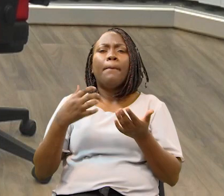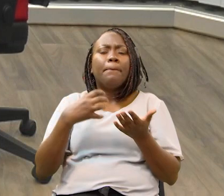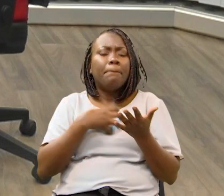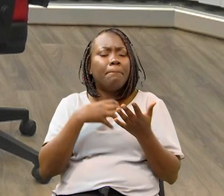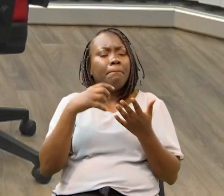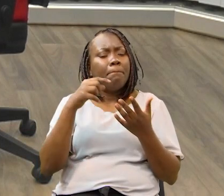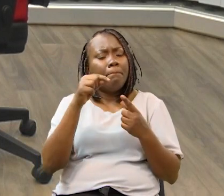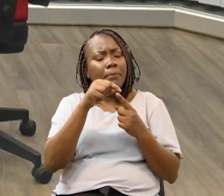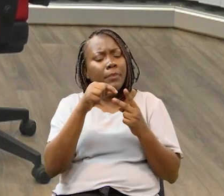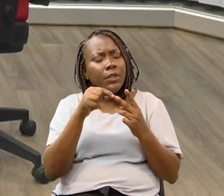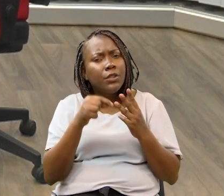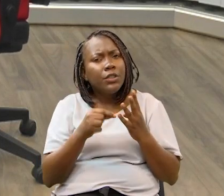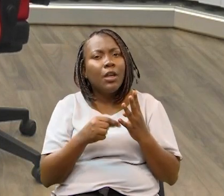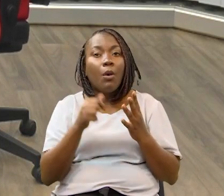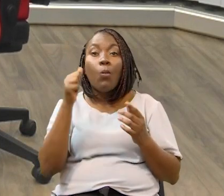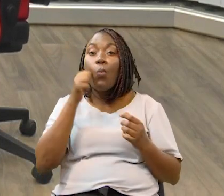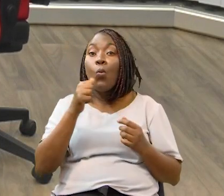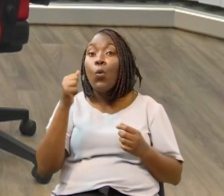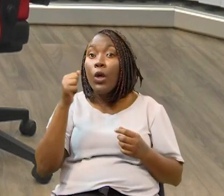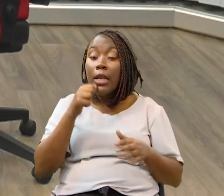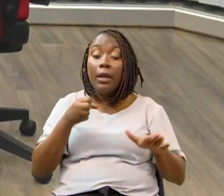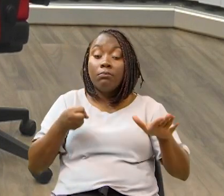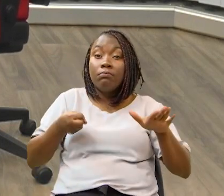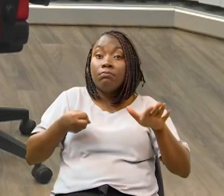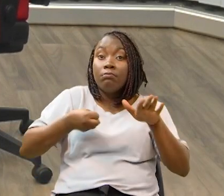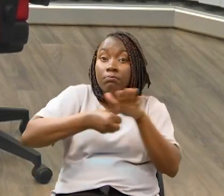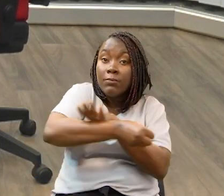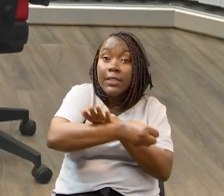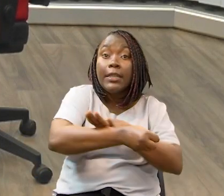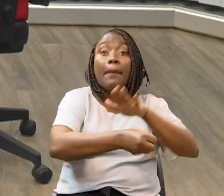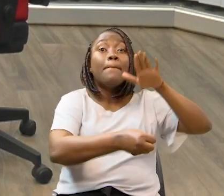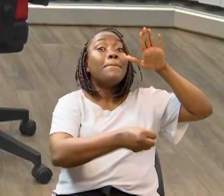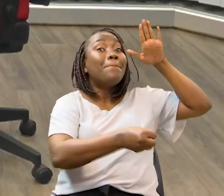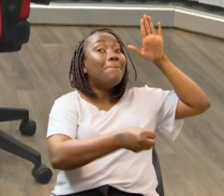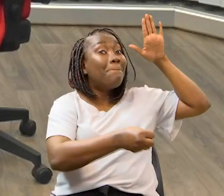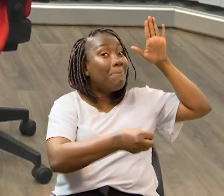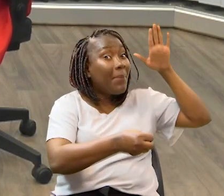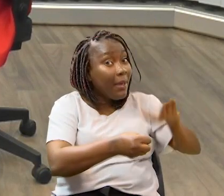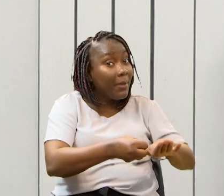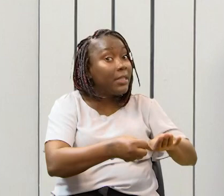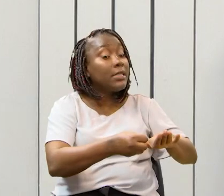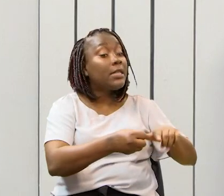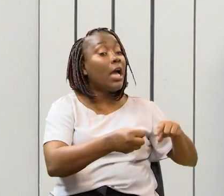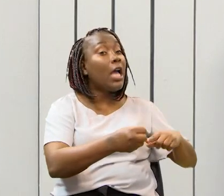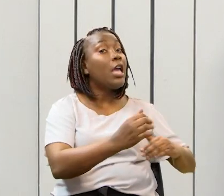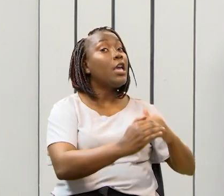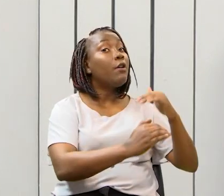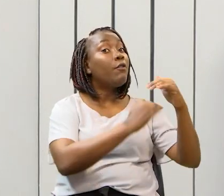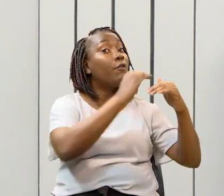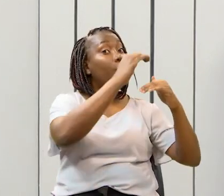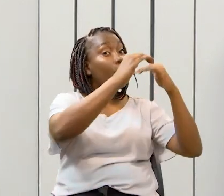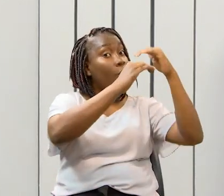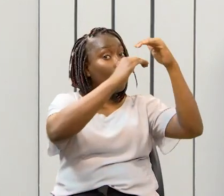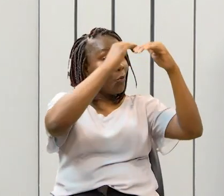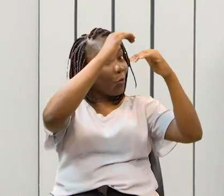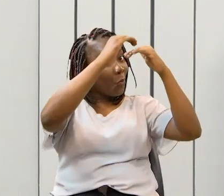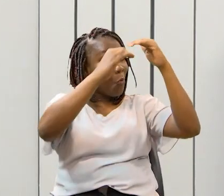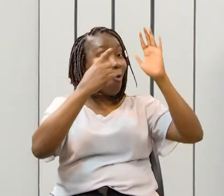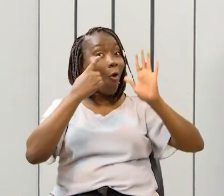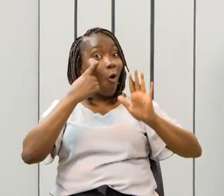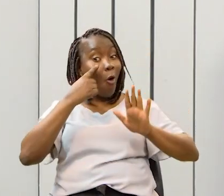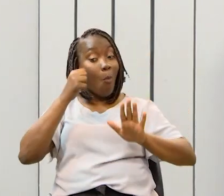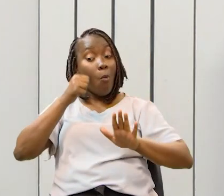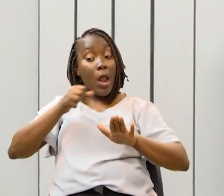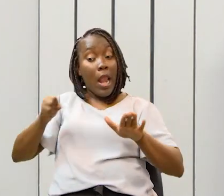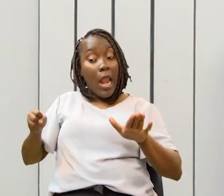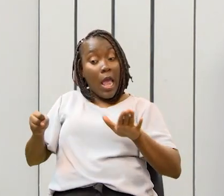medidas está que a mulher entre e permaneça e evolua, né? Olha